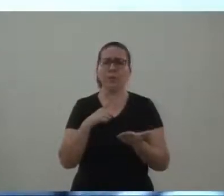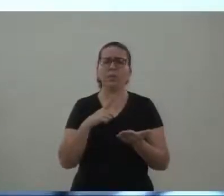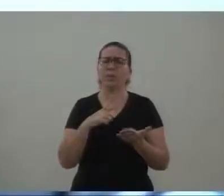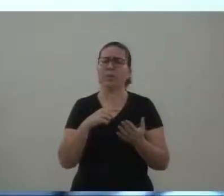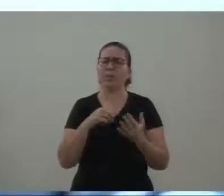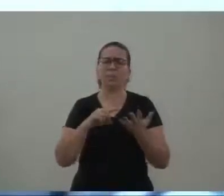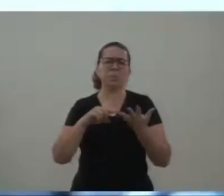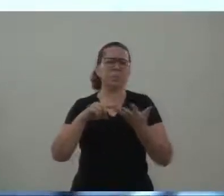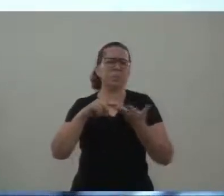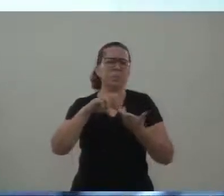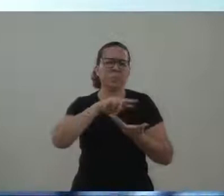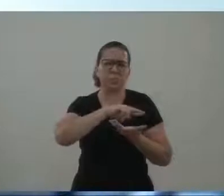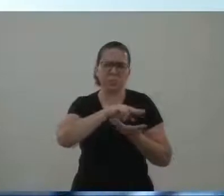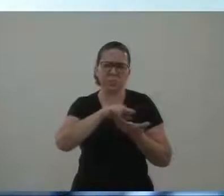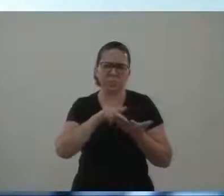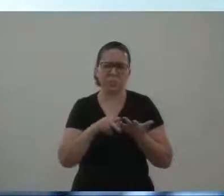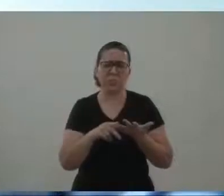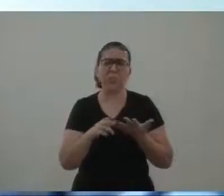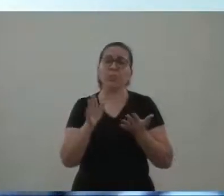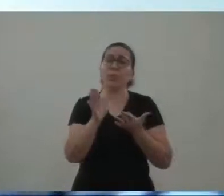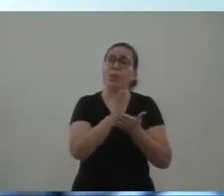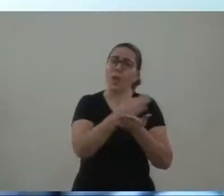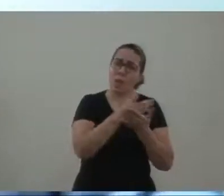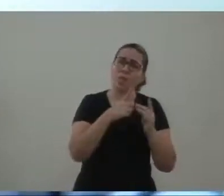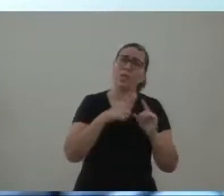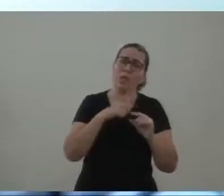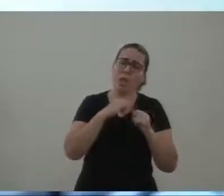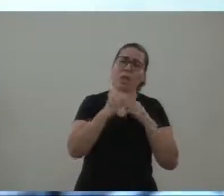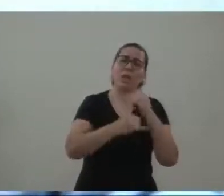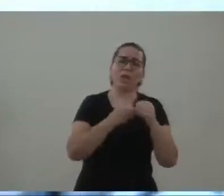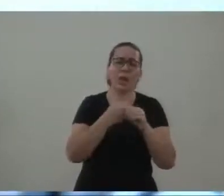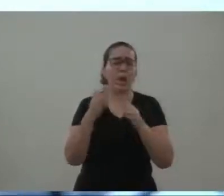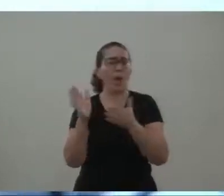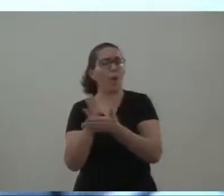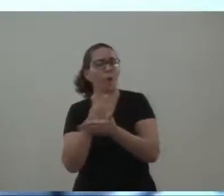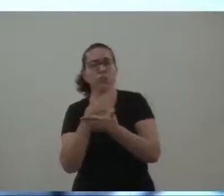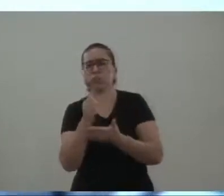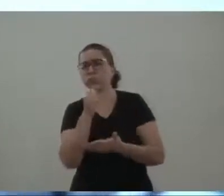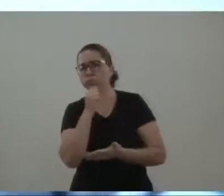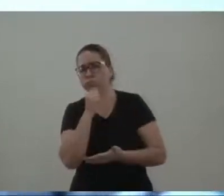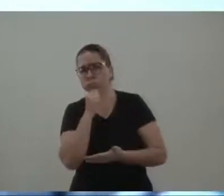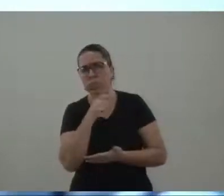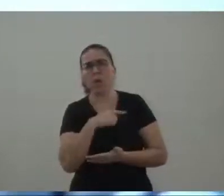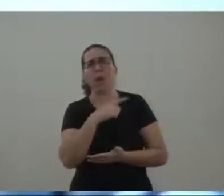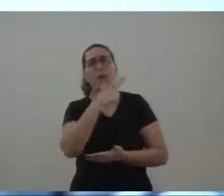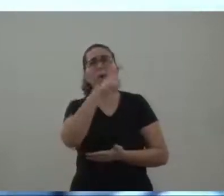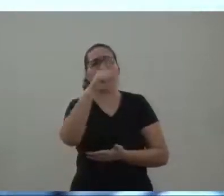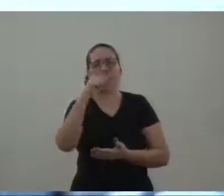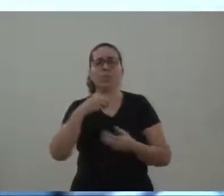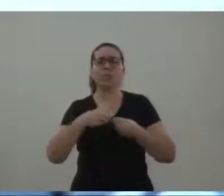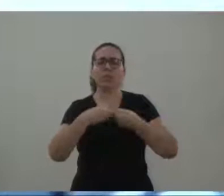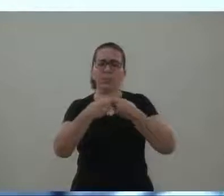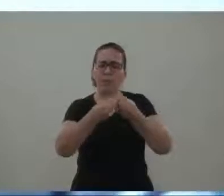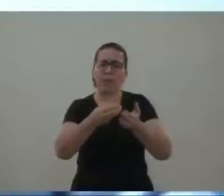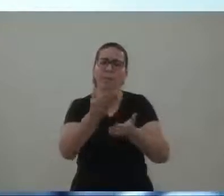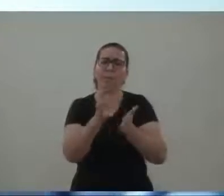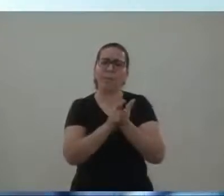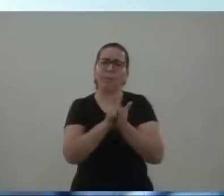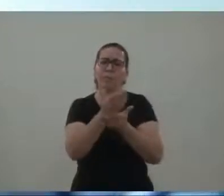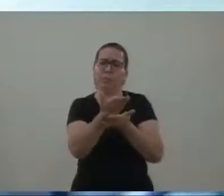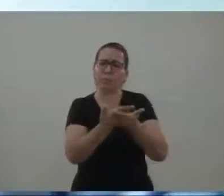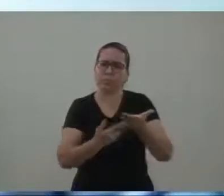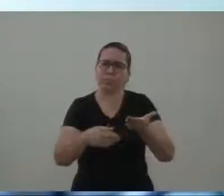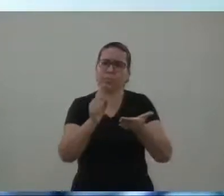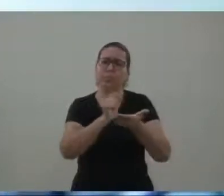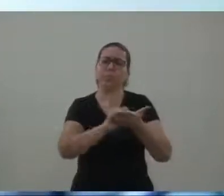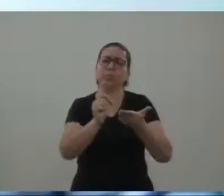para é verdade, não são todos os alunos que têm a possibilidade de ter acesso, mas para aqueles que têm, e para os demais enviar um material impresso, disponibilizar